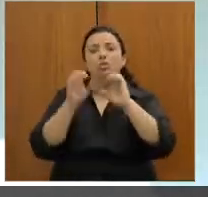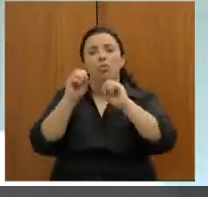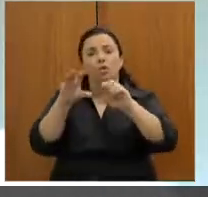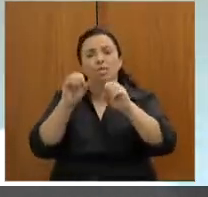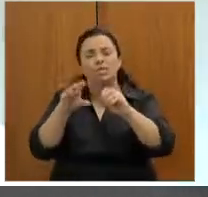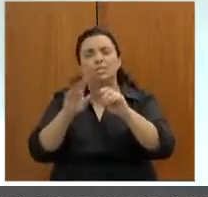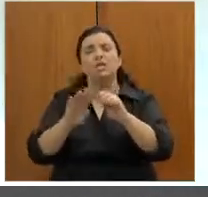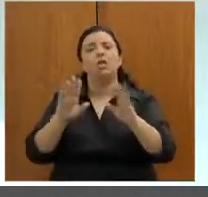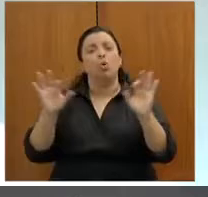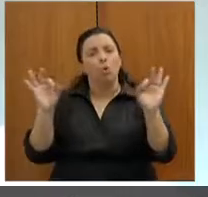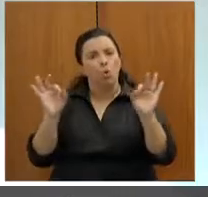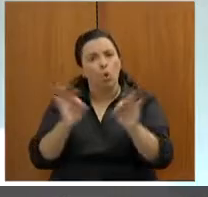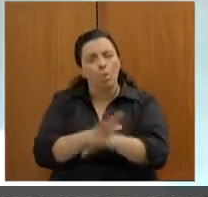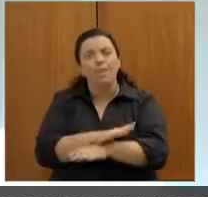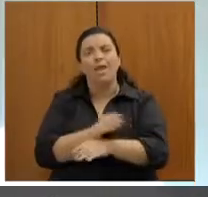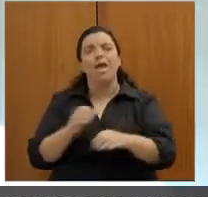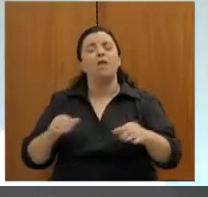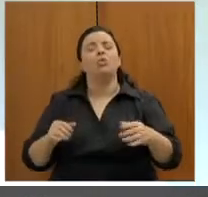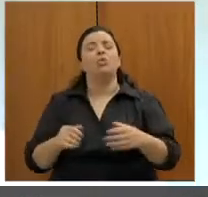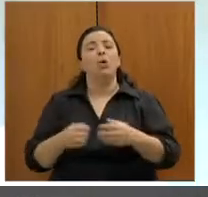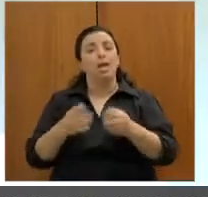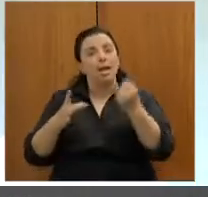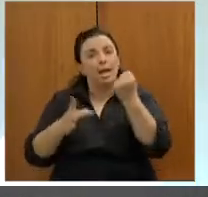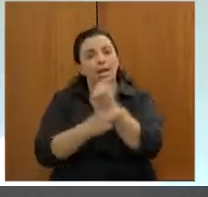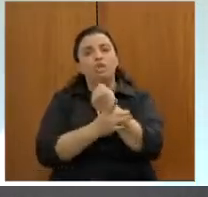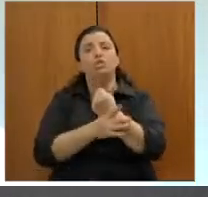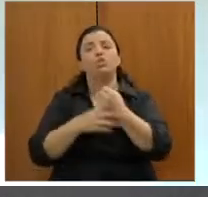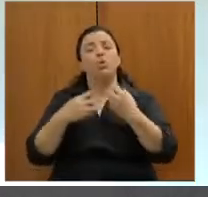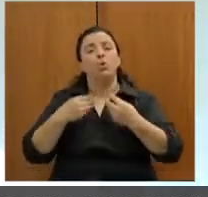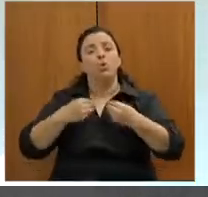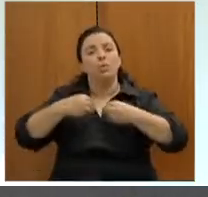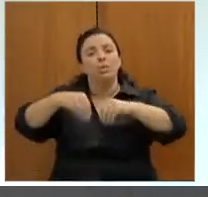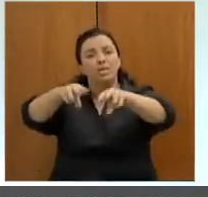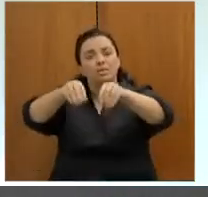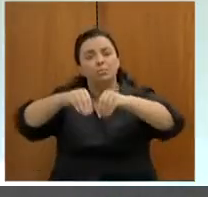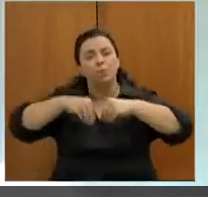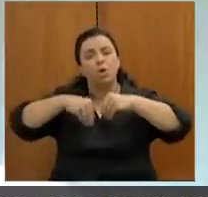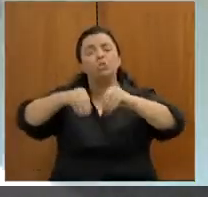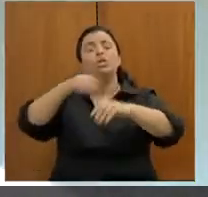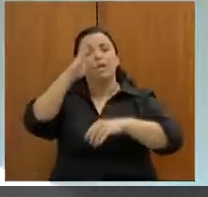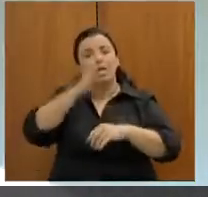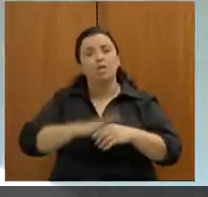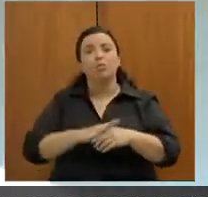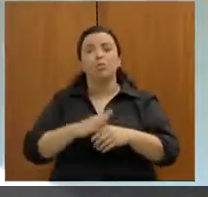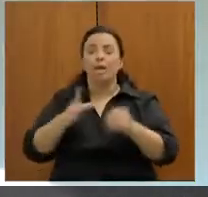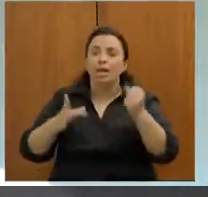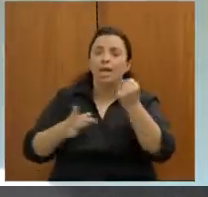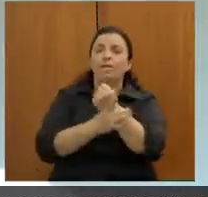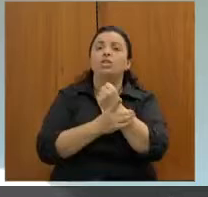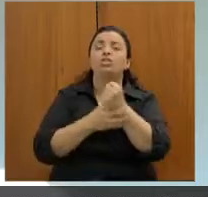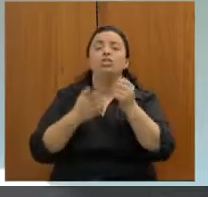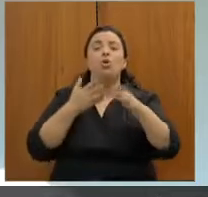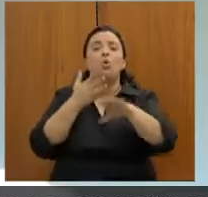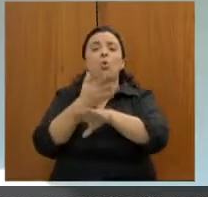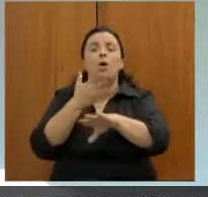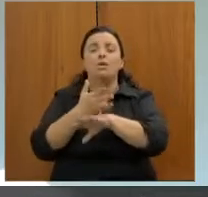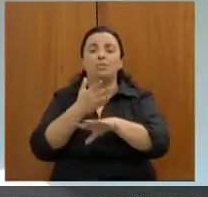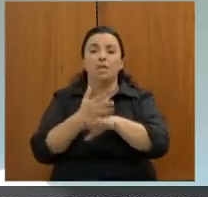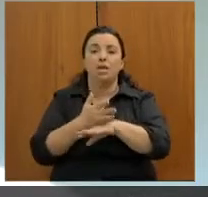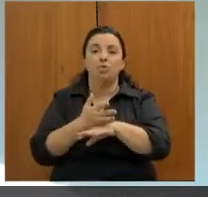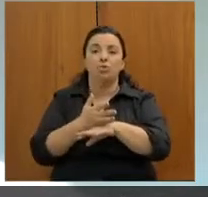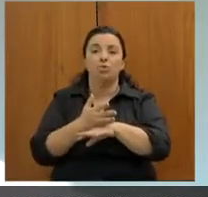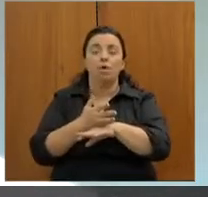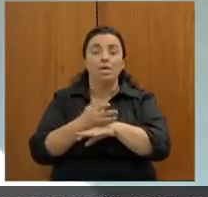sem emprego para garantir um transporte público gratuito para garantir a certo nós não venceremos os números que todos